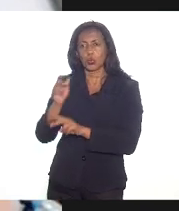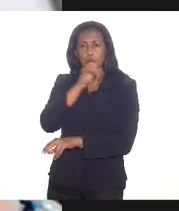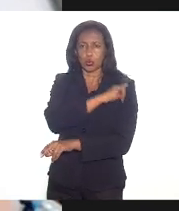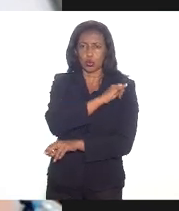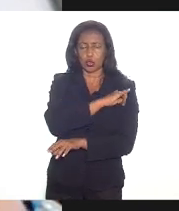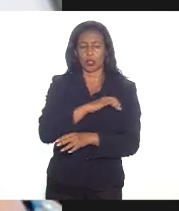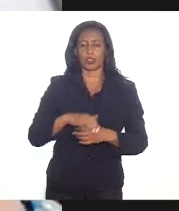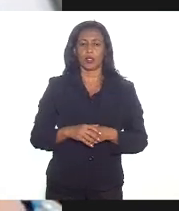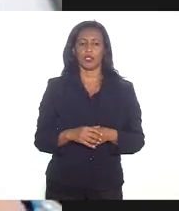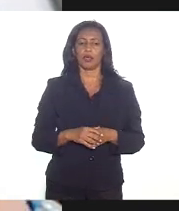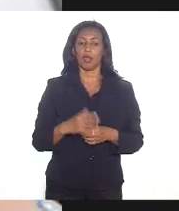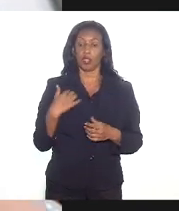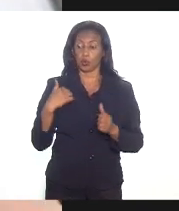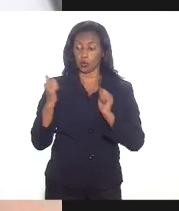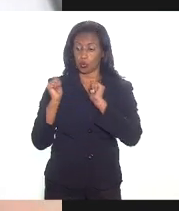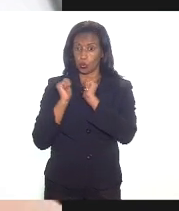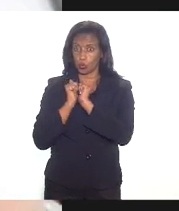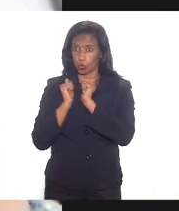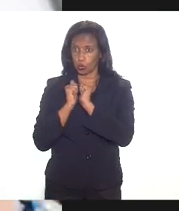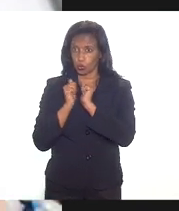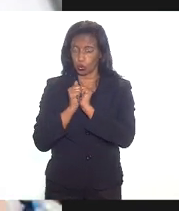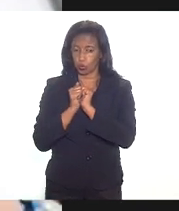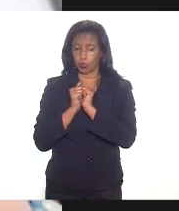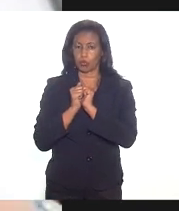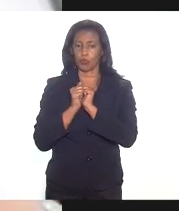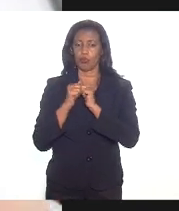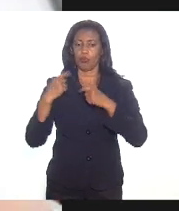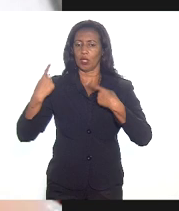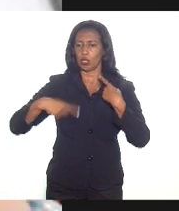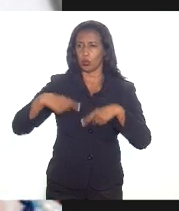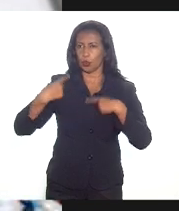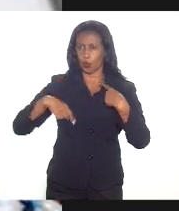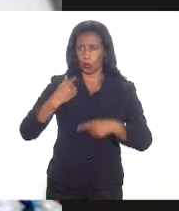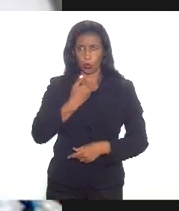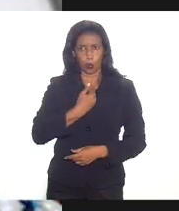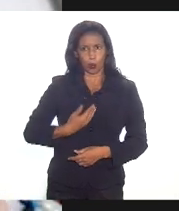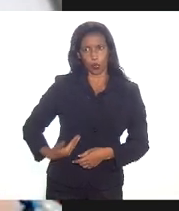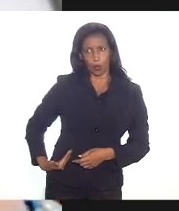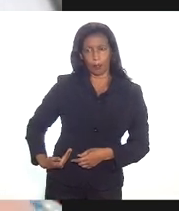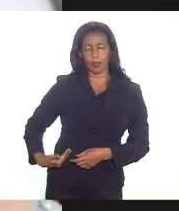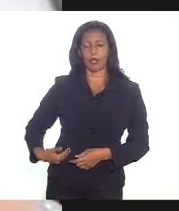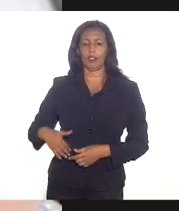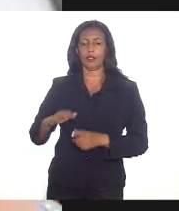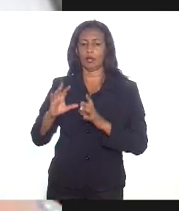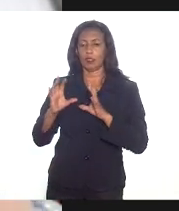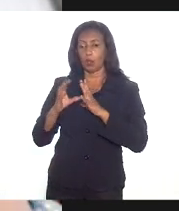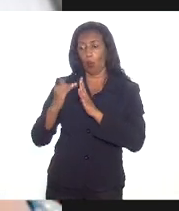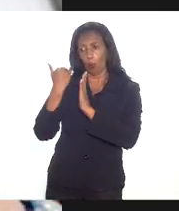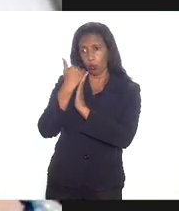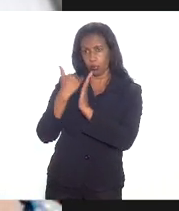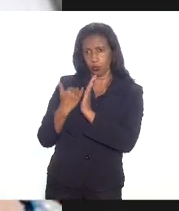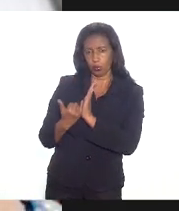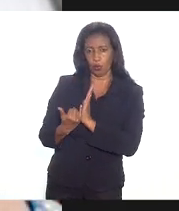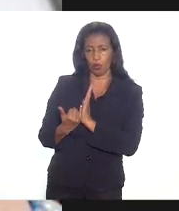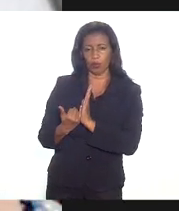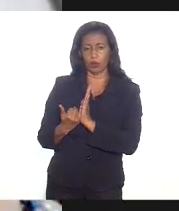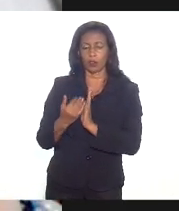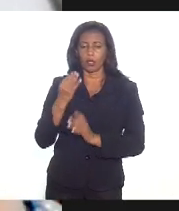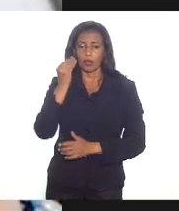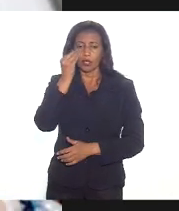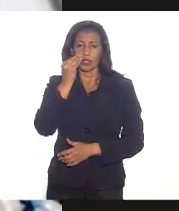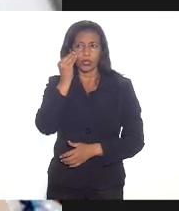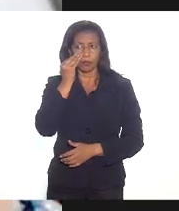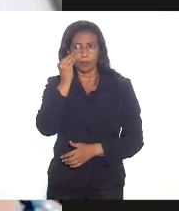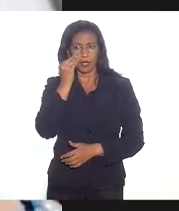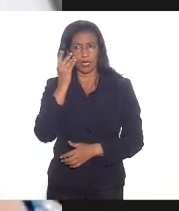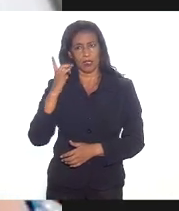outros municípios, a gente acompanha essa questão da fomentação de políticas públicas de uma forma mais ordenada. Então, assim, a experiência que a